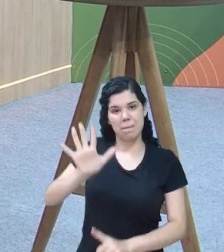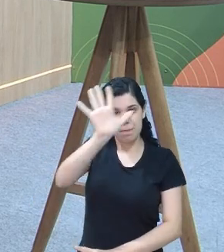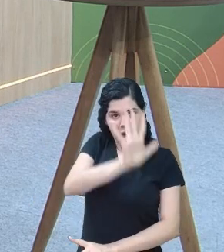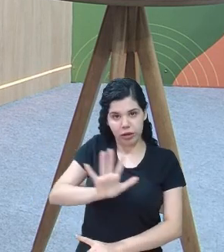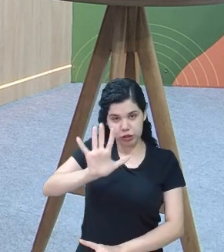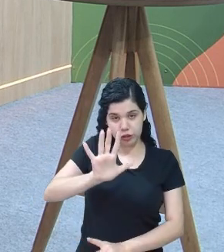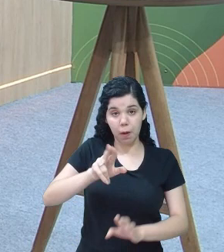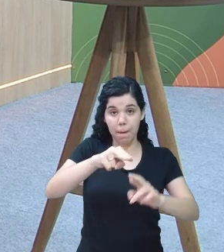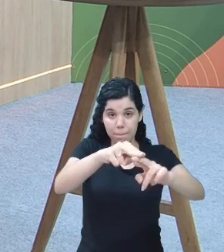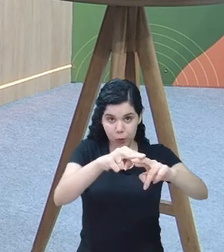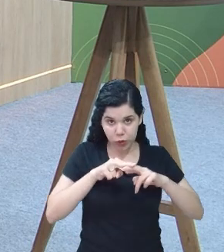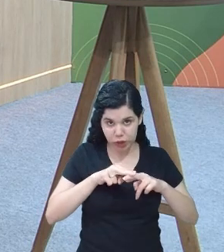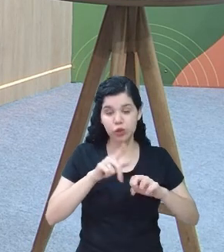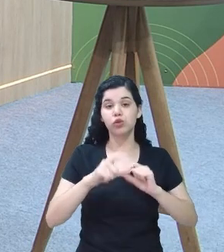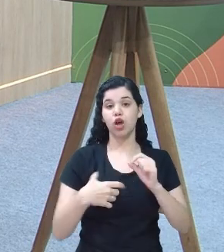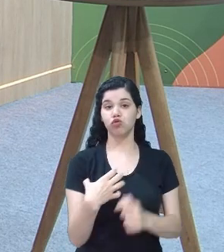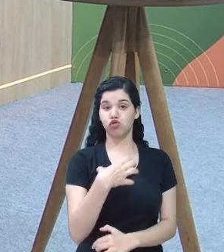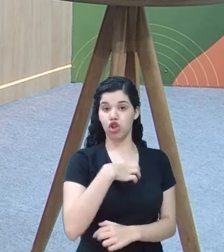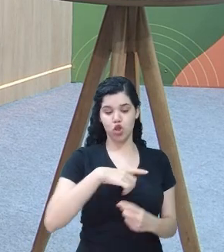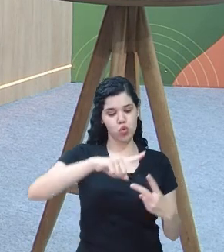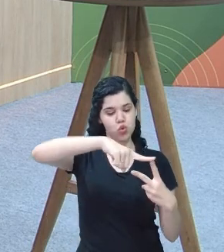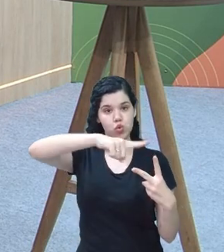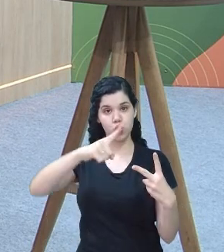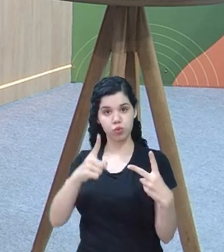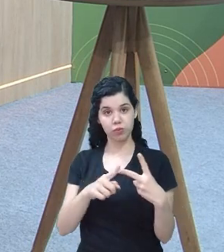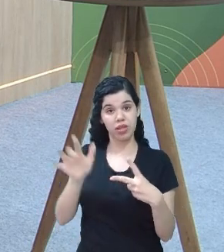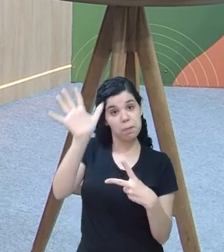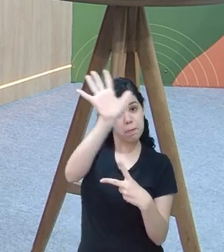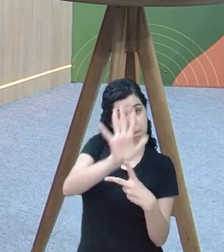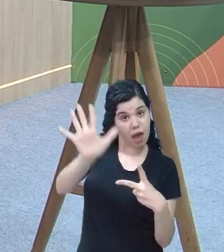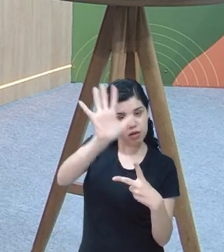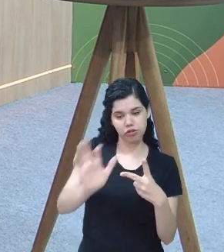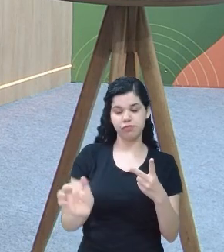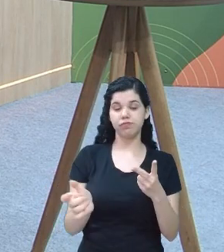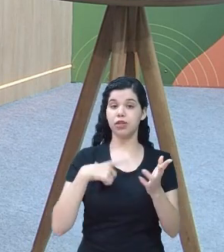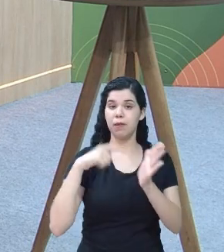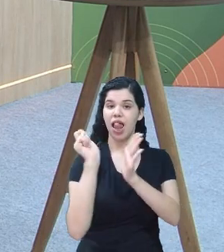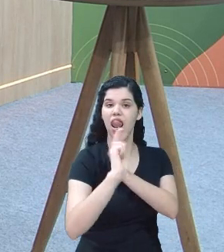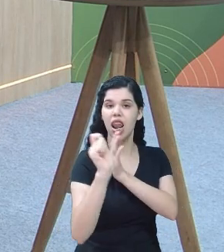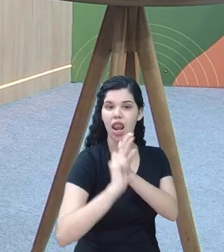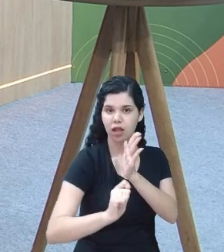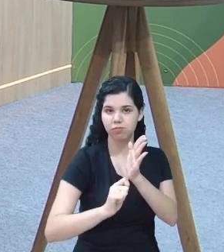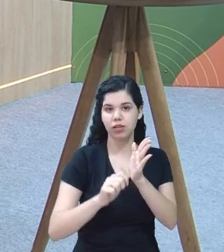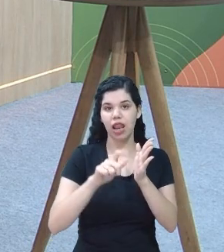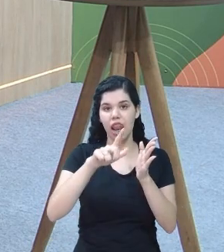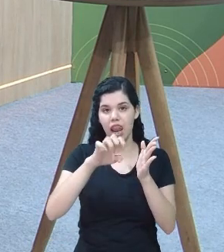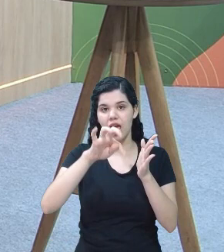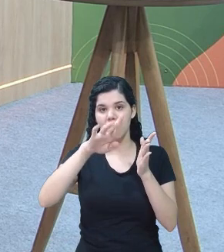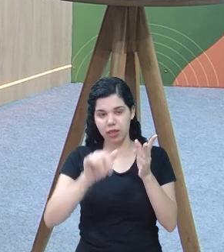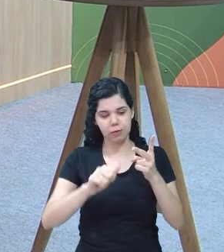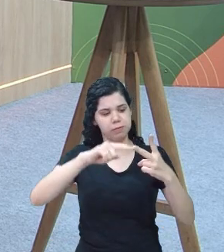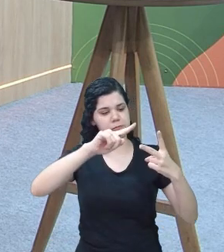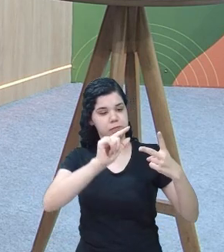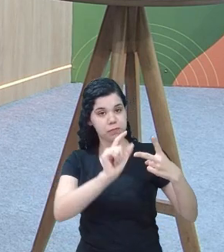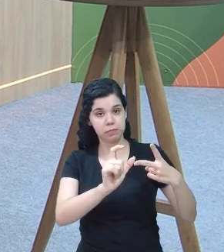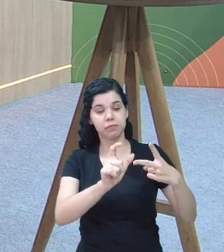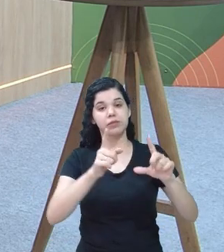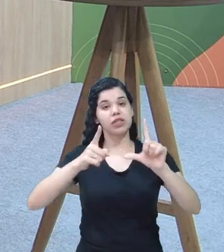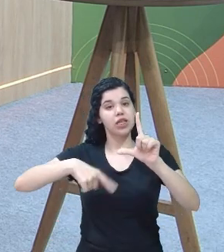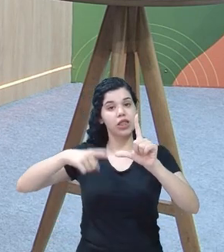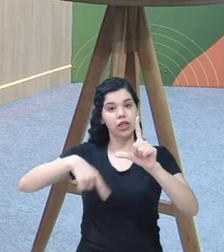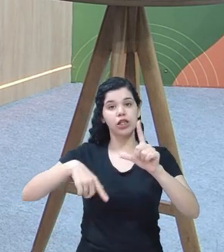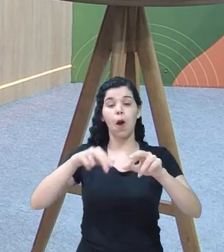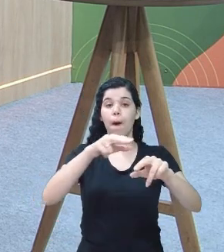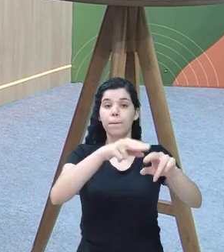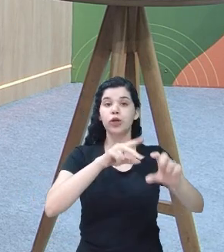Nessas duas formas, a imagem é muito importante, não é? Nos gibis, a